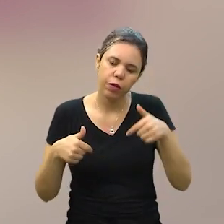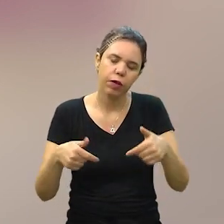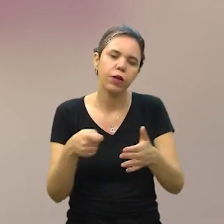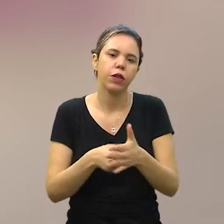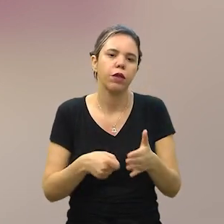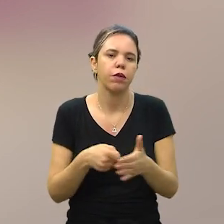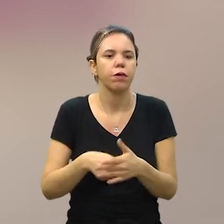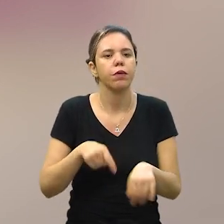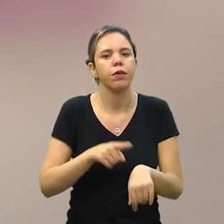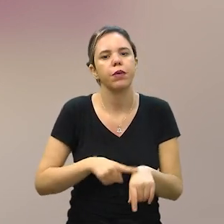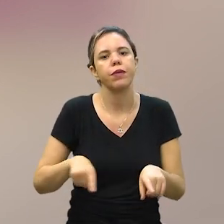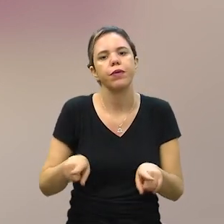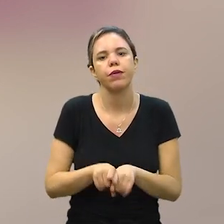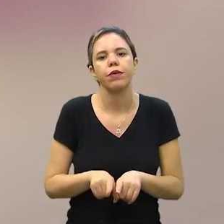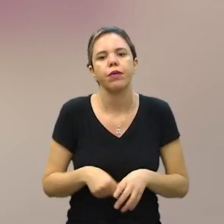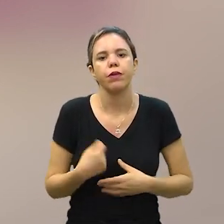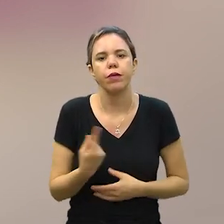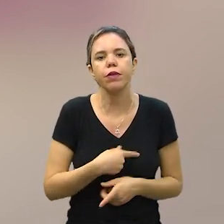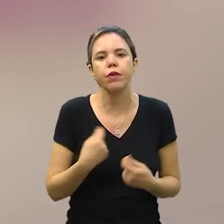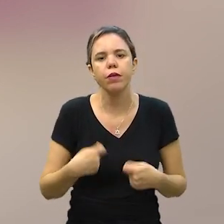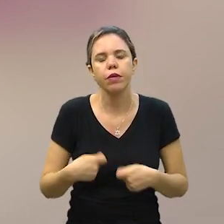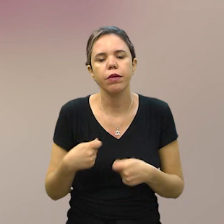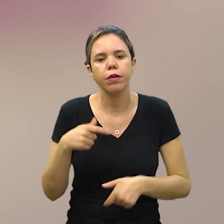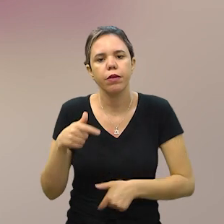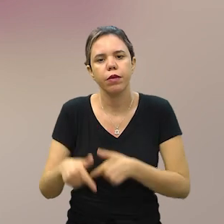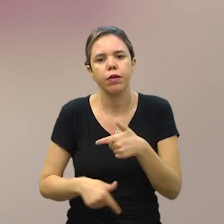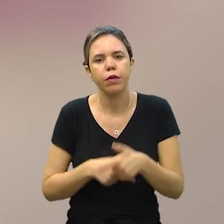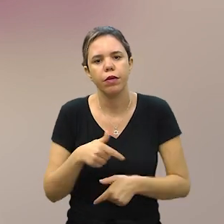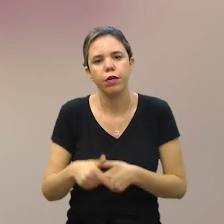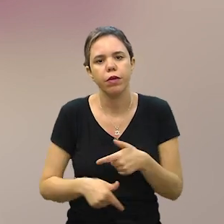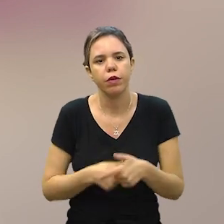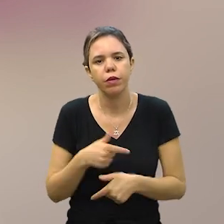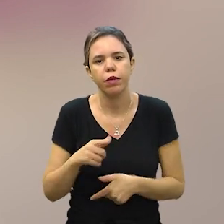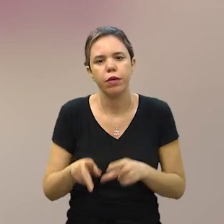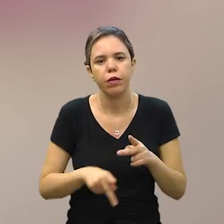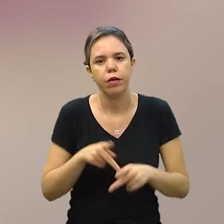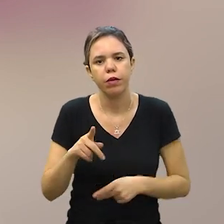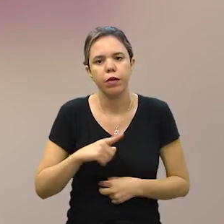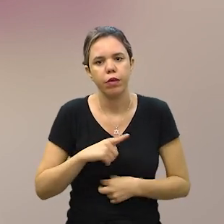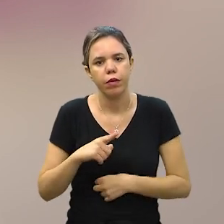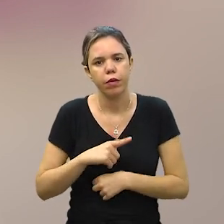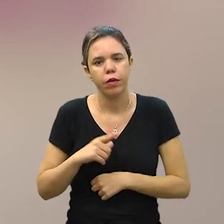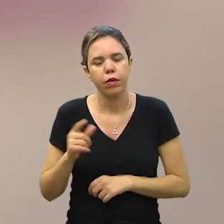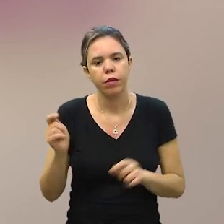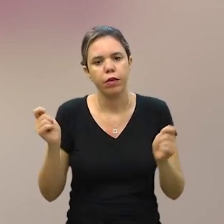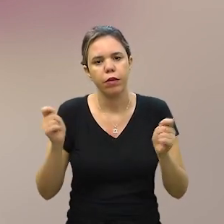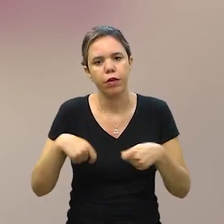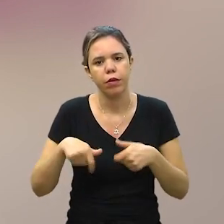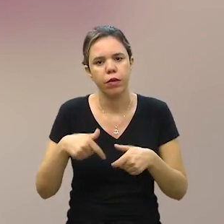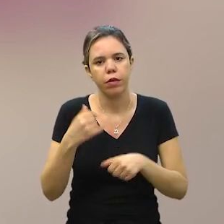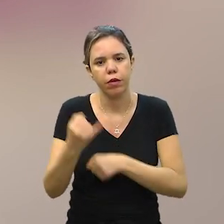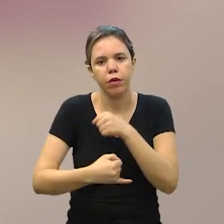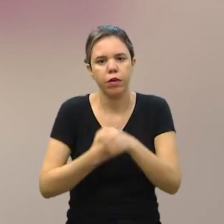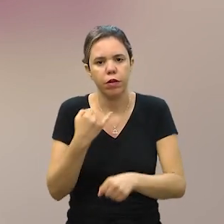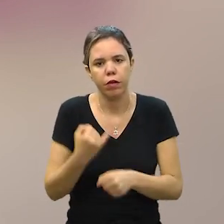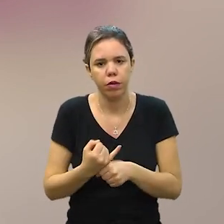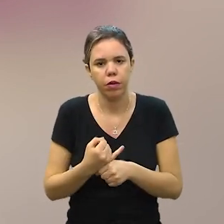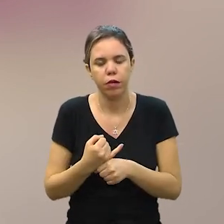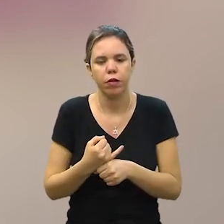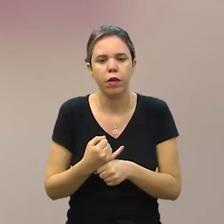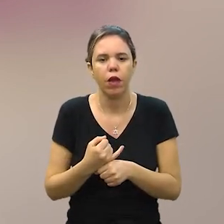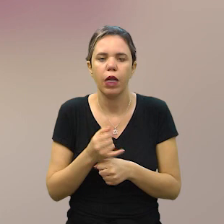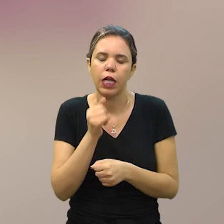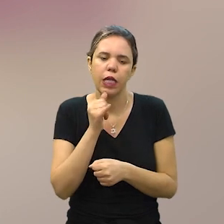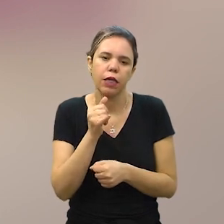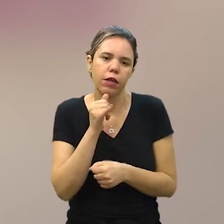esse momento também, né? Nós precisamos trabalhar. Tem pessoas que têm a possibilidade de trabalhar remoto, mas como